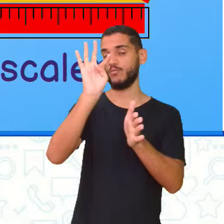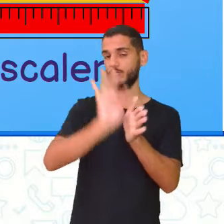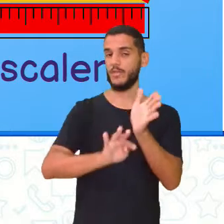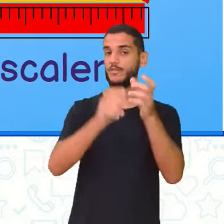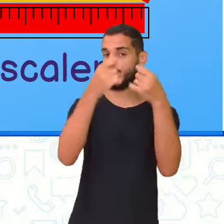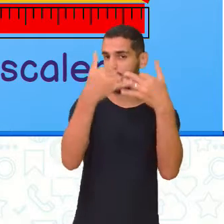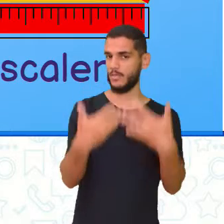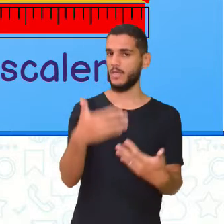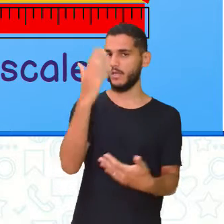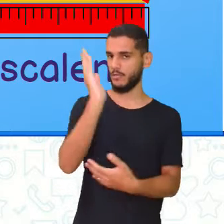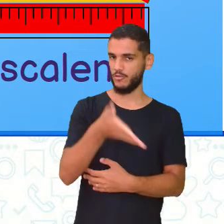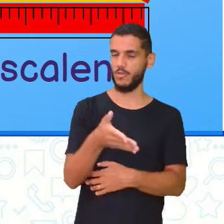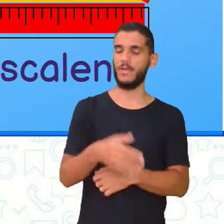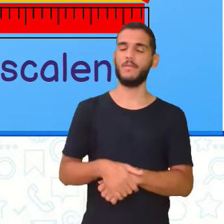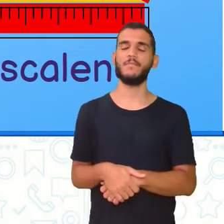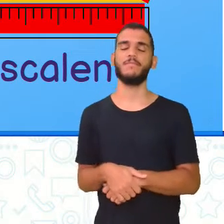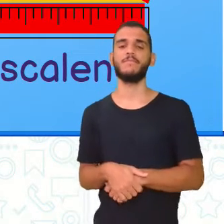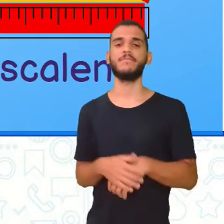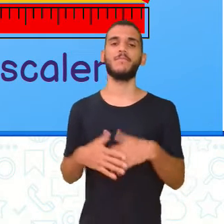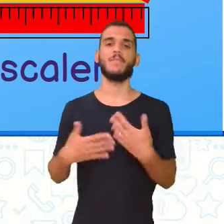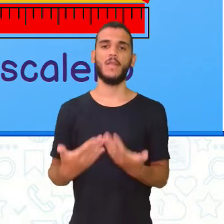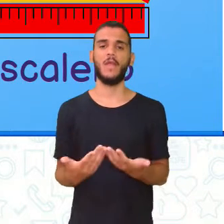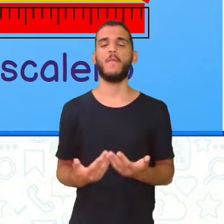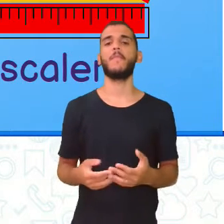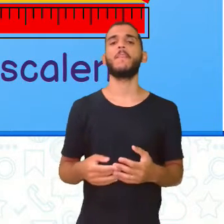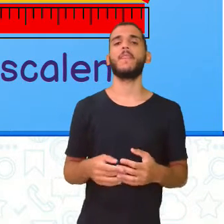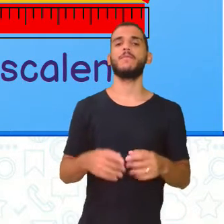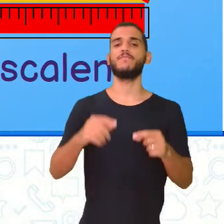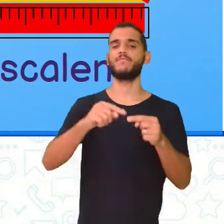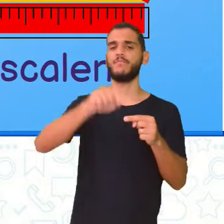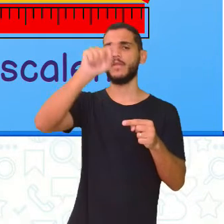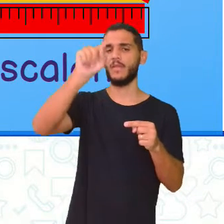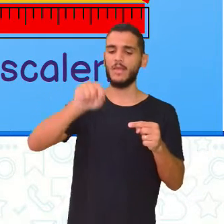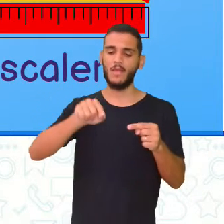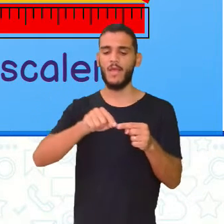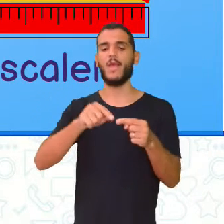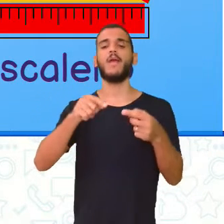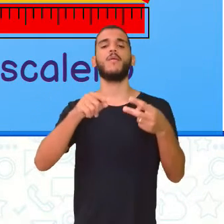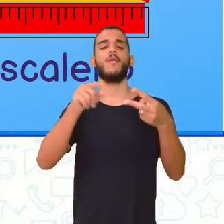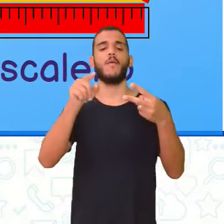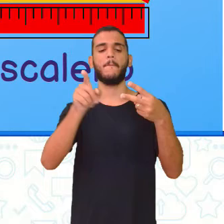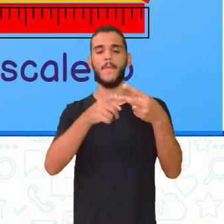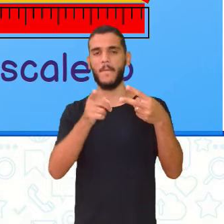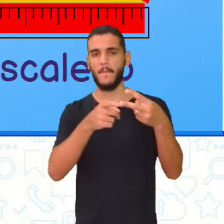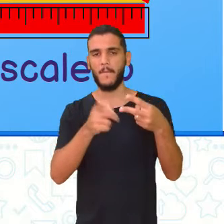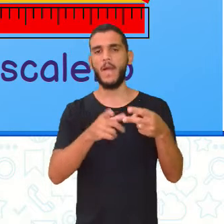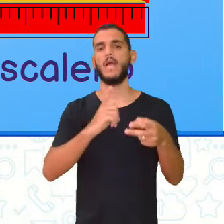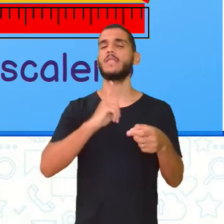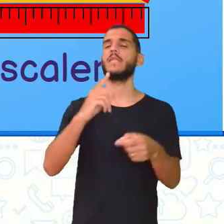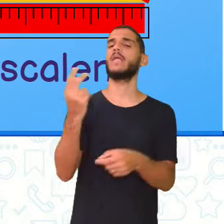assim, o triângulo isósceles que tem